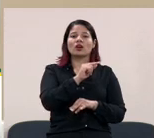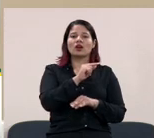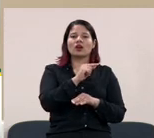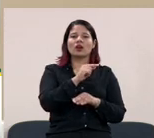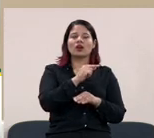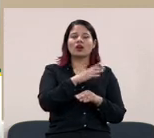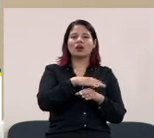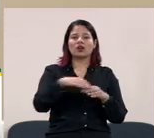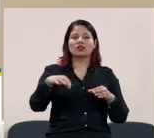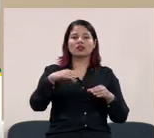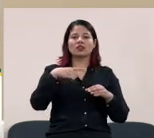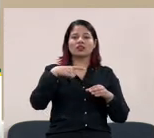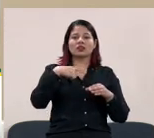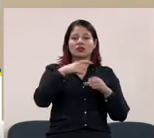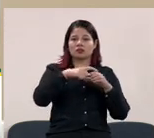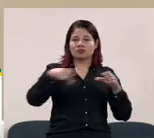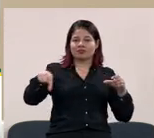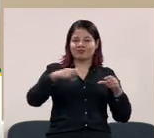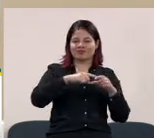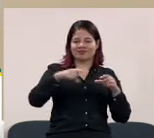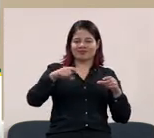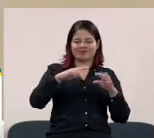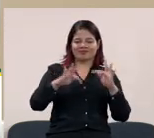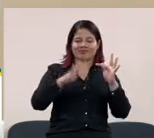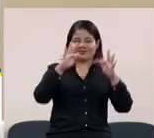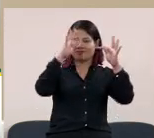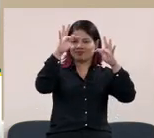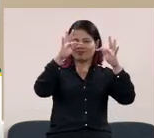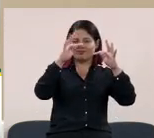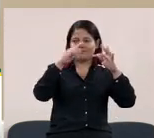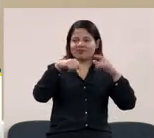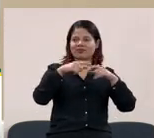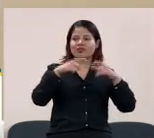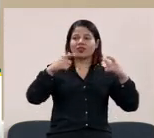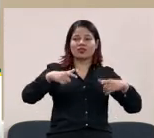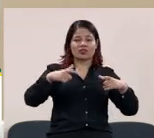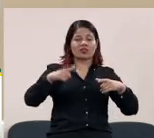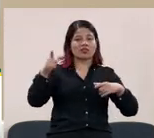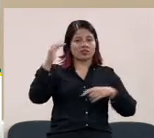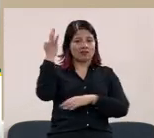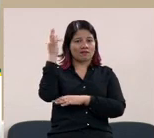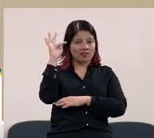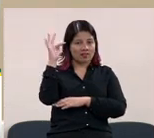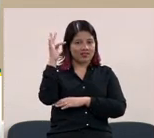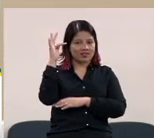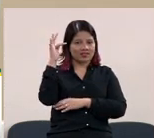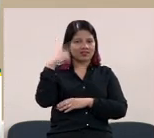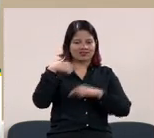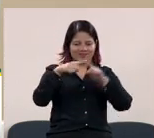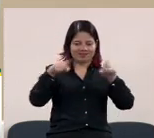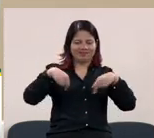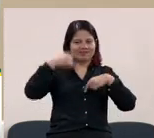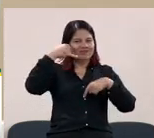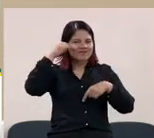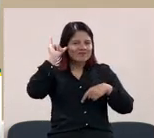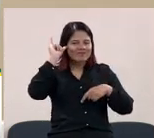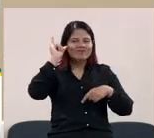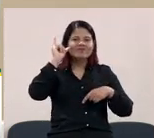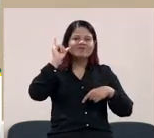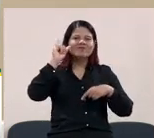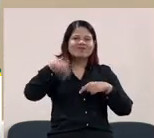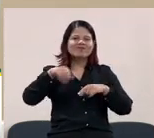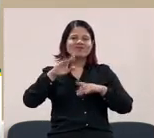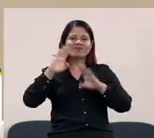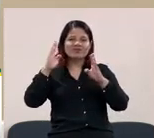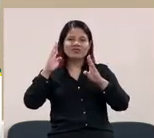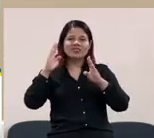que construiria a cidade universitária no espaço onde é o Parque de Exposições da Fazendinha. Esse projeto ele é muito importante